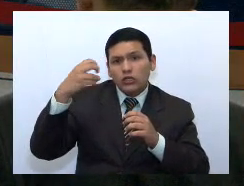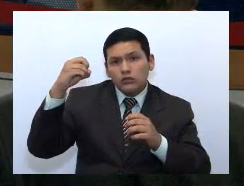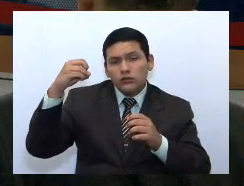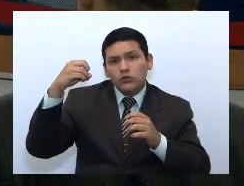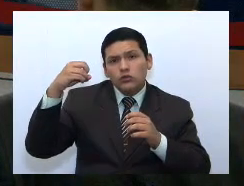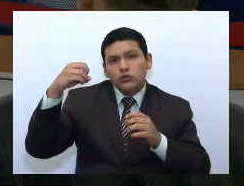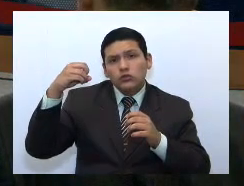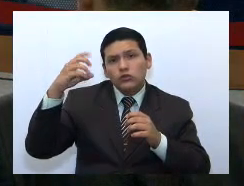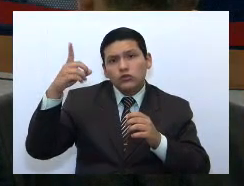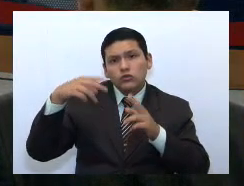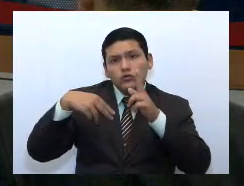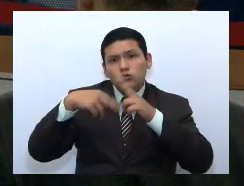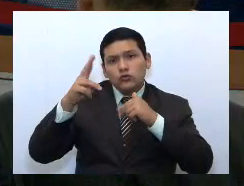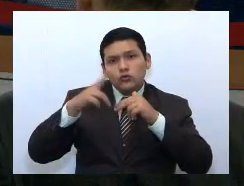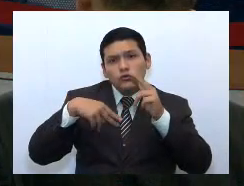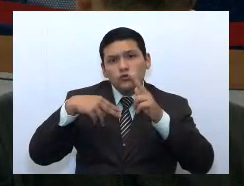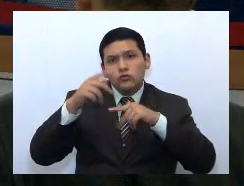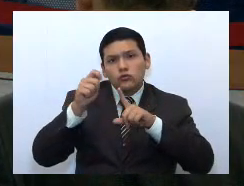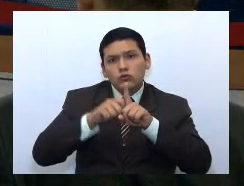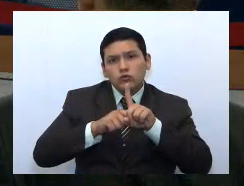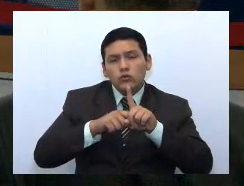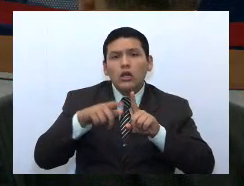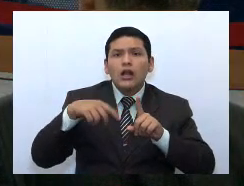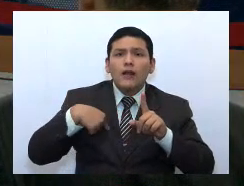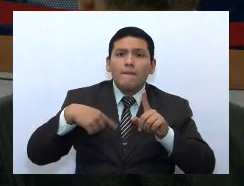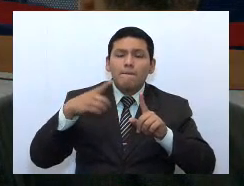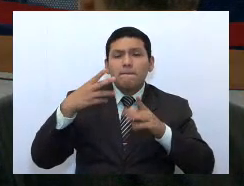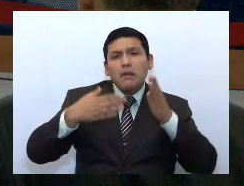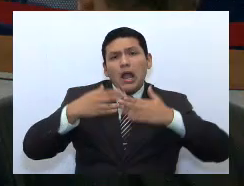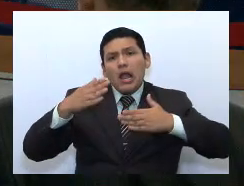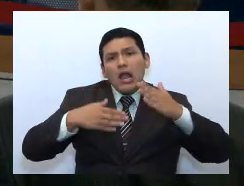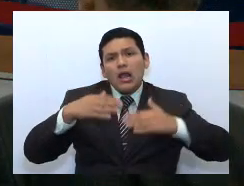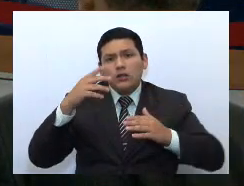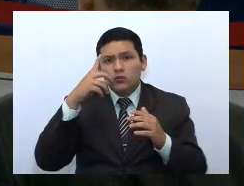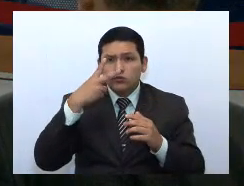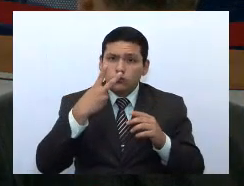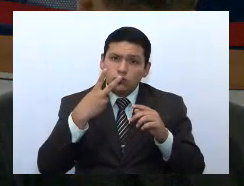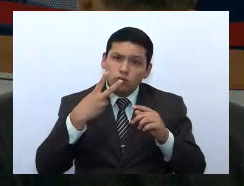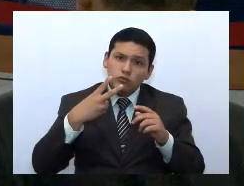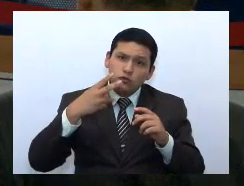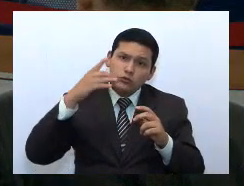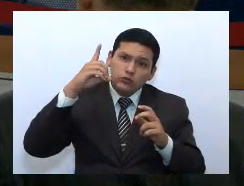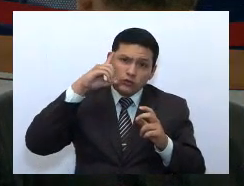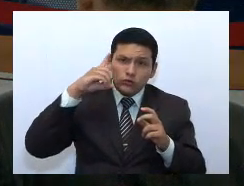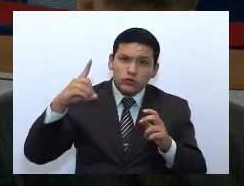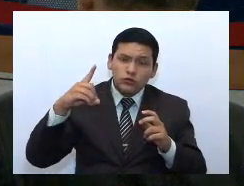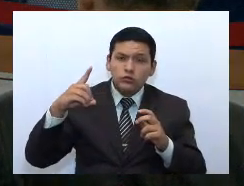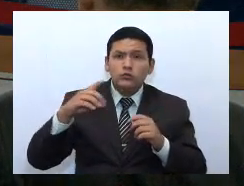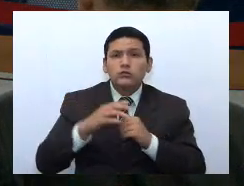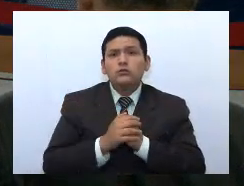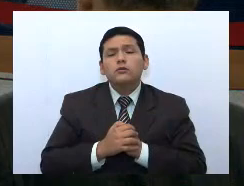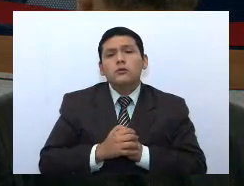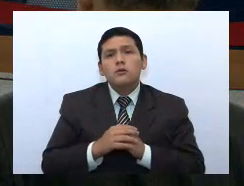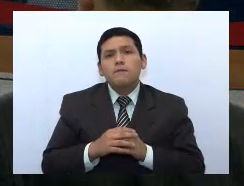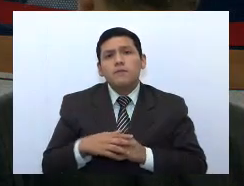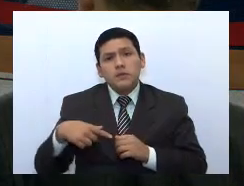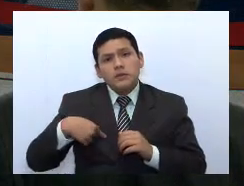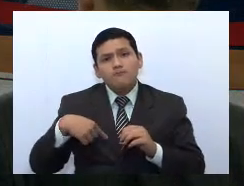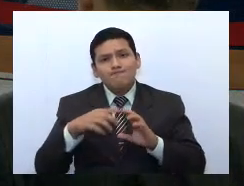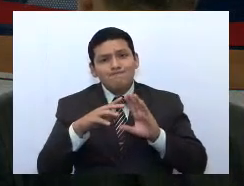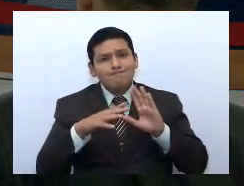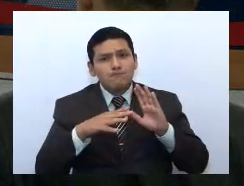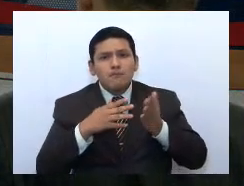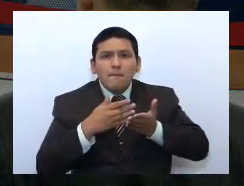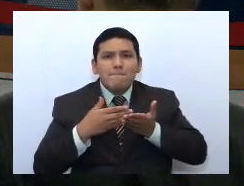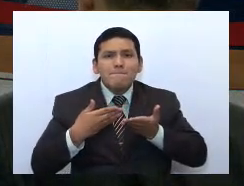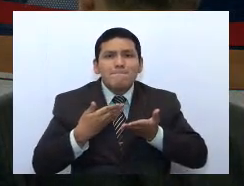as emendas. Então, sim, há tempo hábil de 2 dias para apreciação. Então, só para a resposta final. Claro. Posso apresentar as